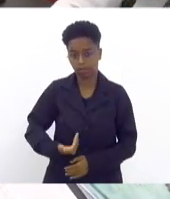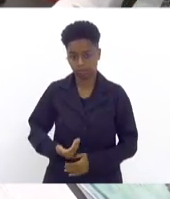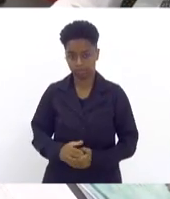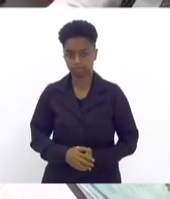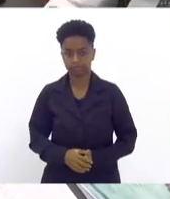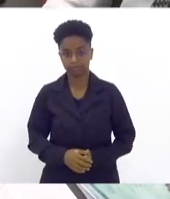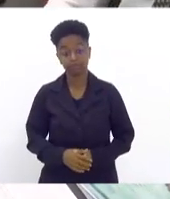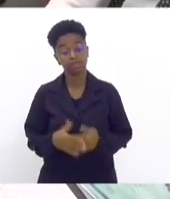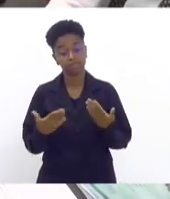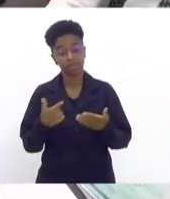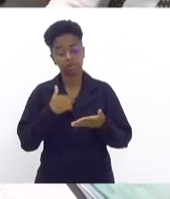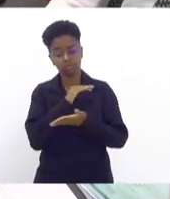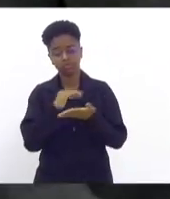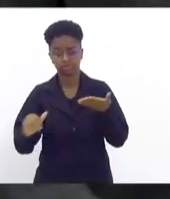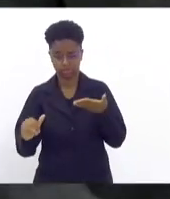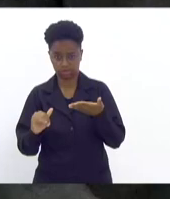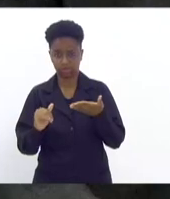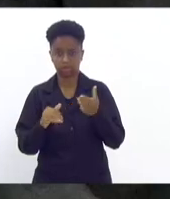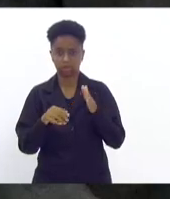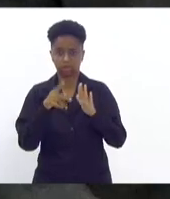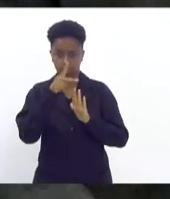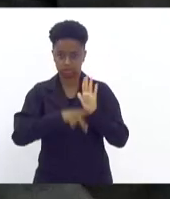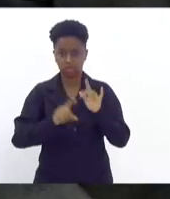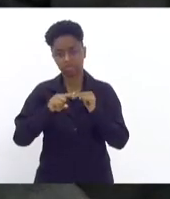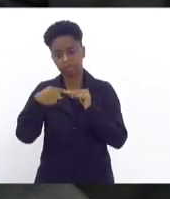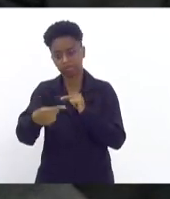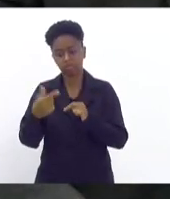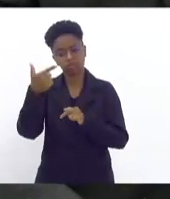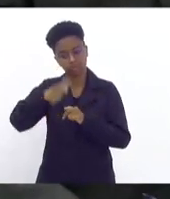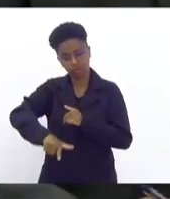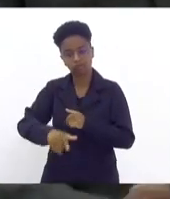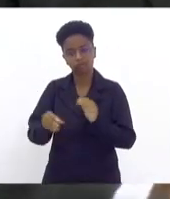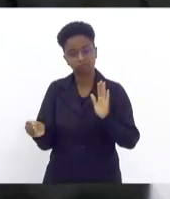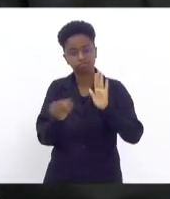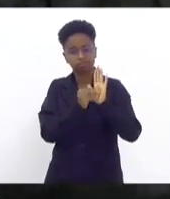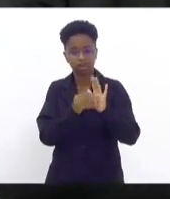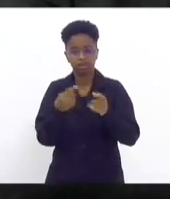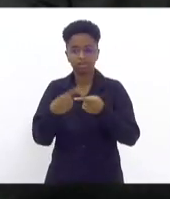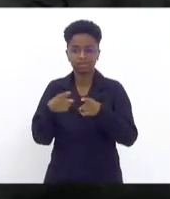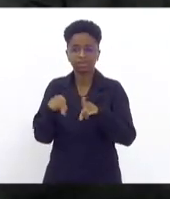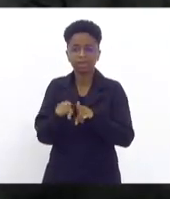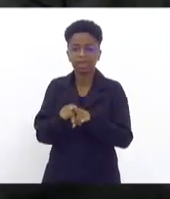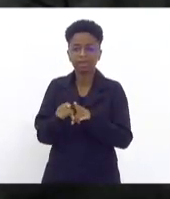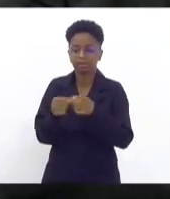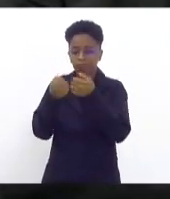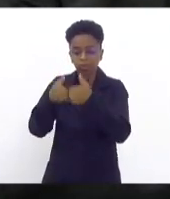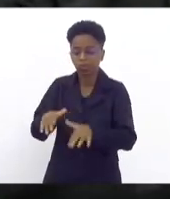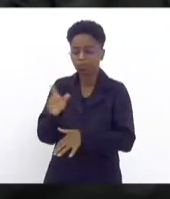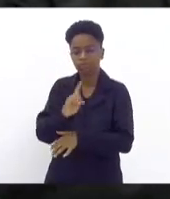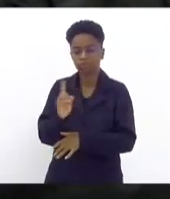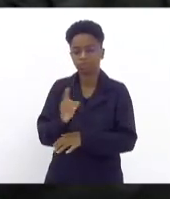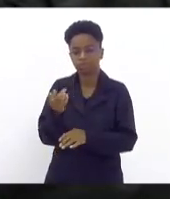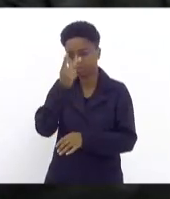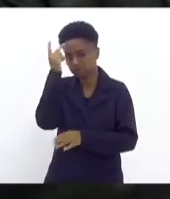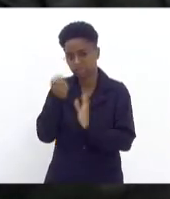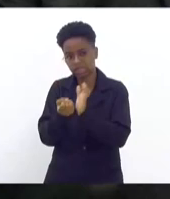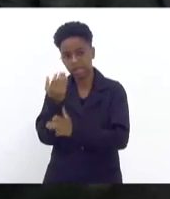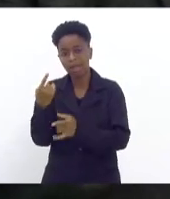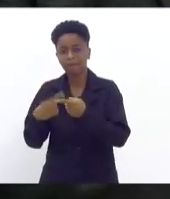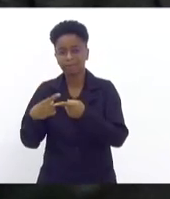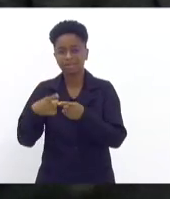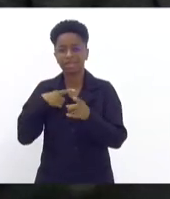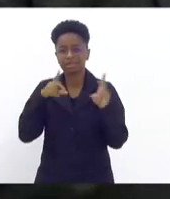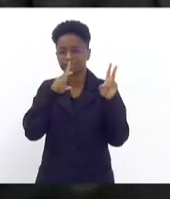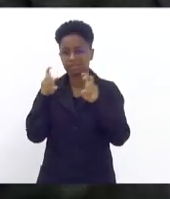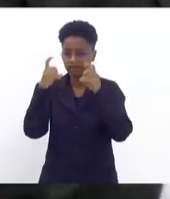Então vou retirar de pauta, a gente faz a adequação, e traz a pauta tão logo para não prejudicar o autor também, que está em voga a discussão ali com os episódios de